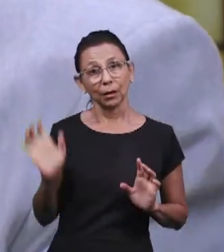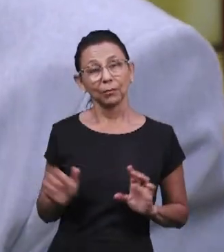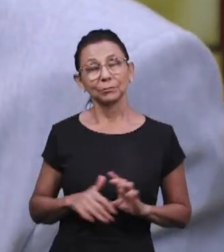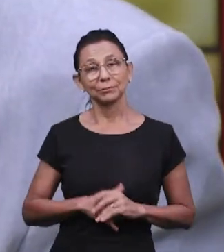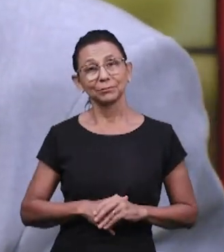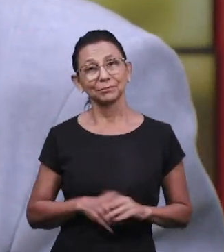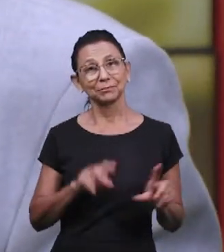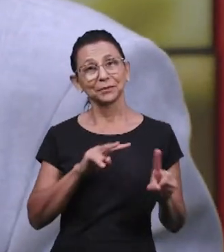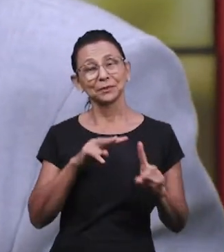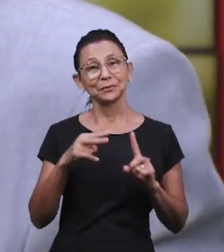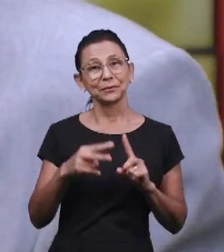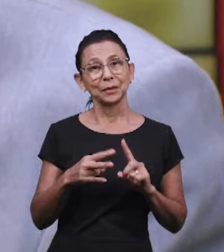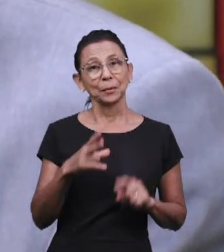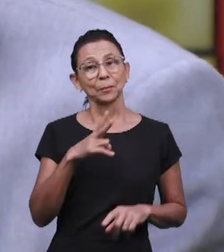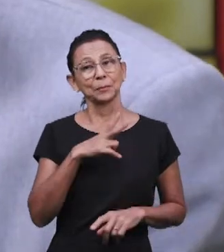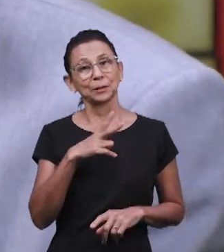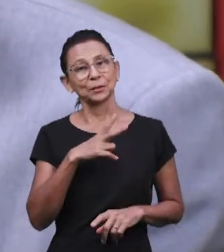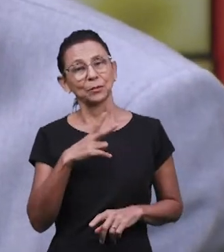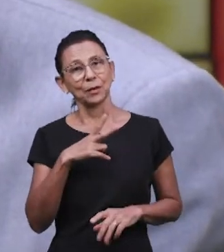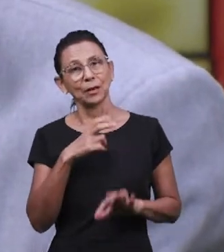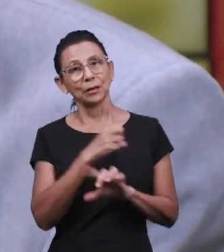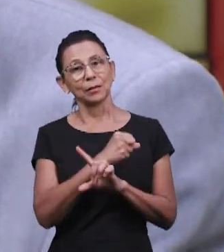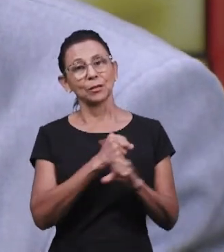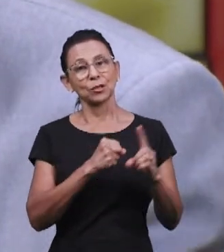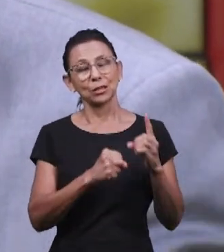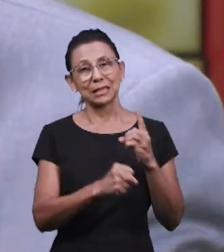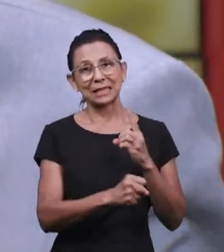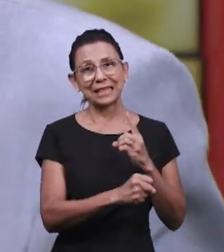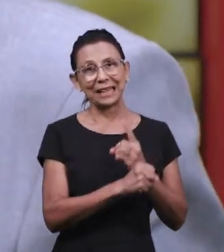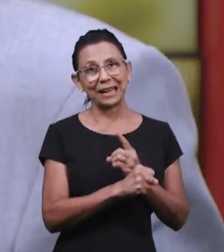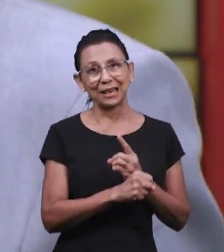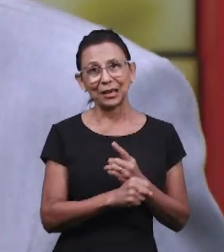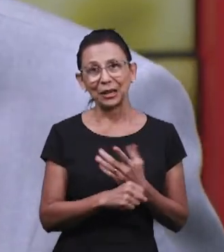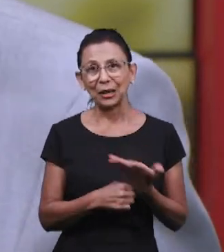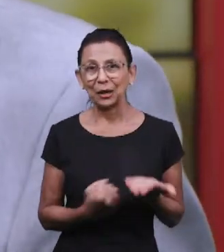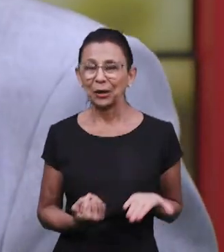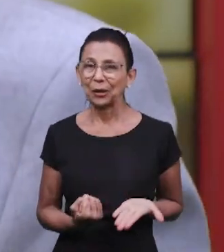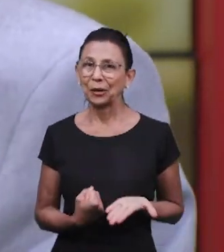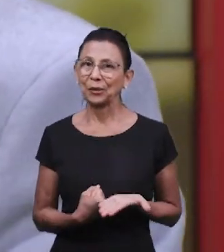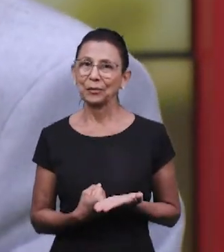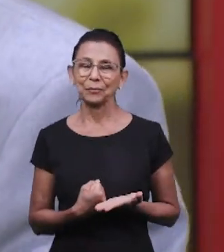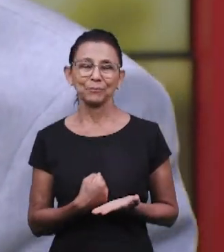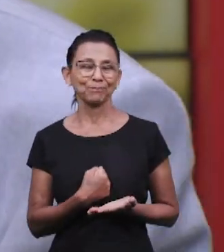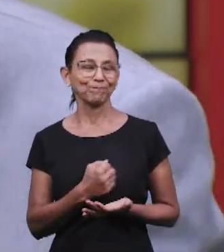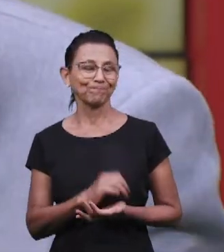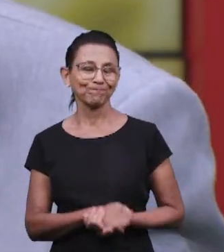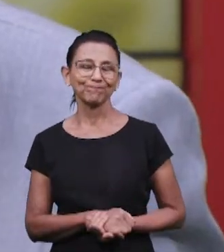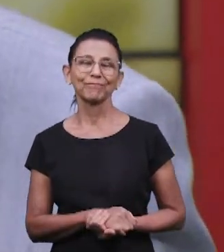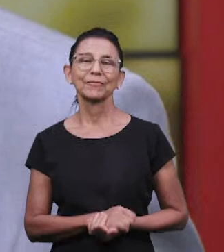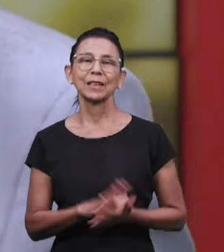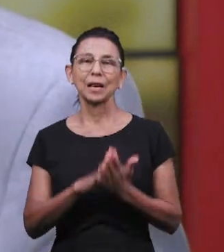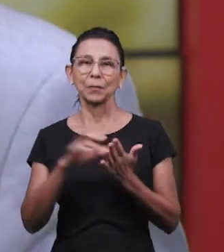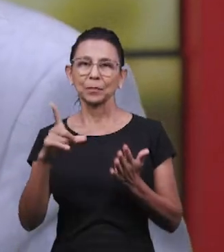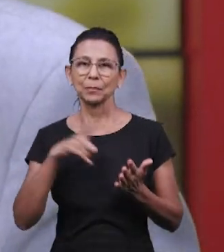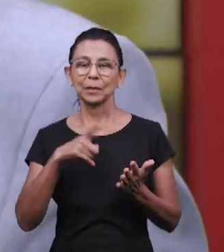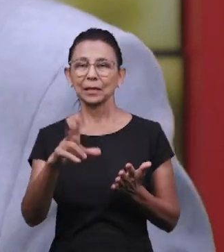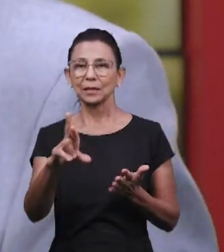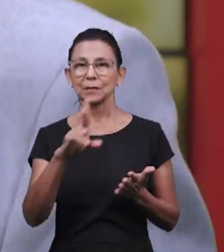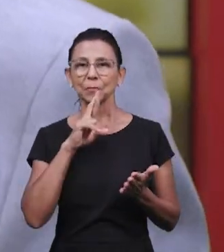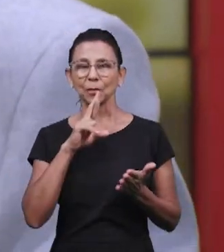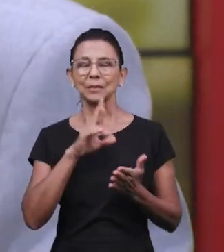vista espiritual não tem nem o que dizer, mas do ponto de vista pessoal, social, a palavra não tem todas as respostas para